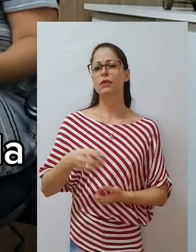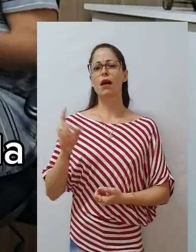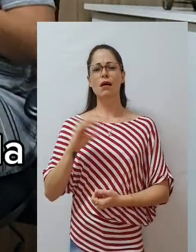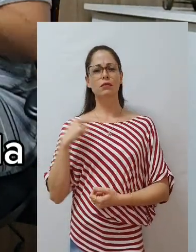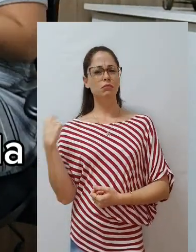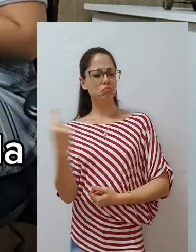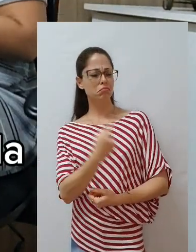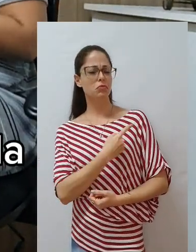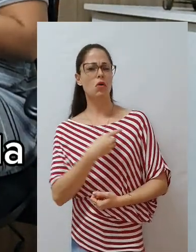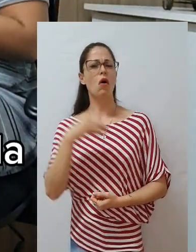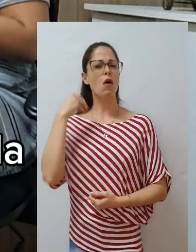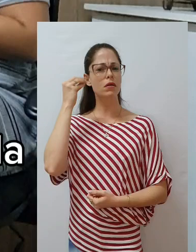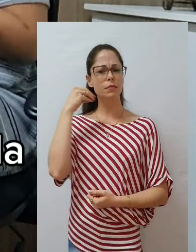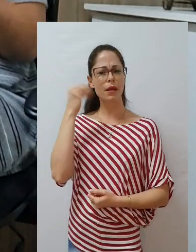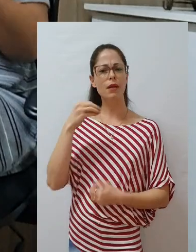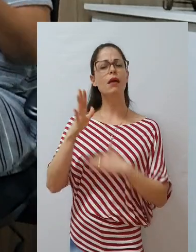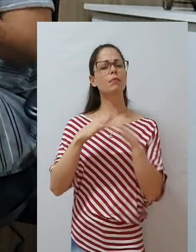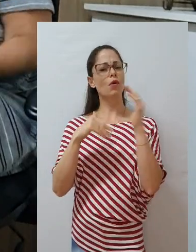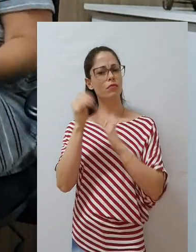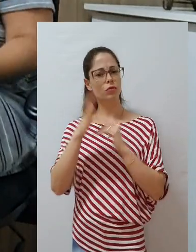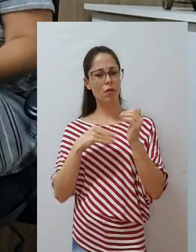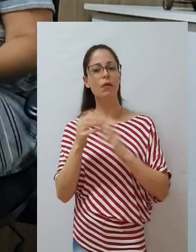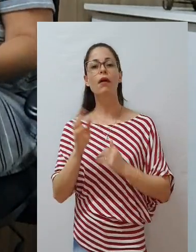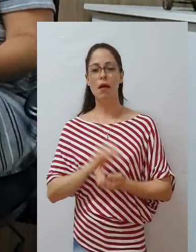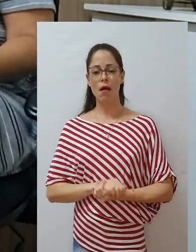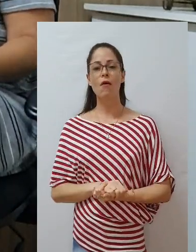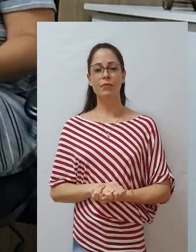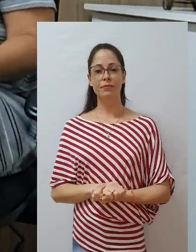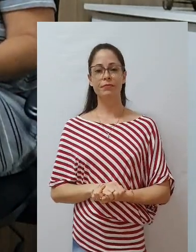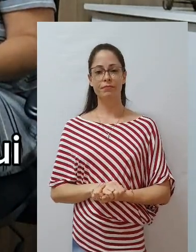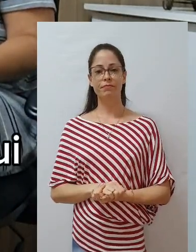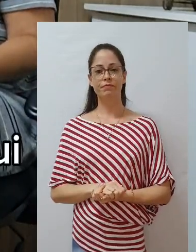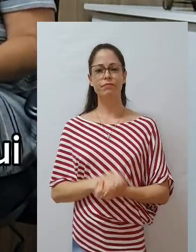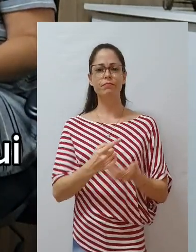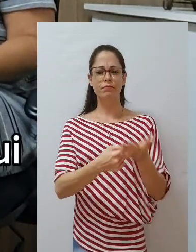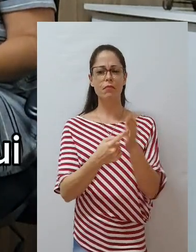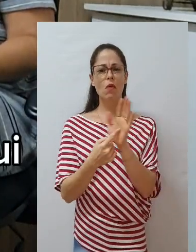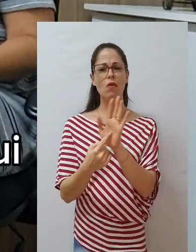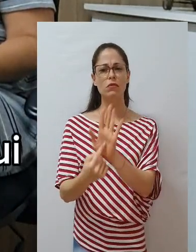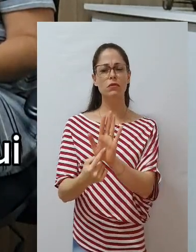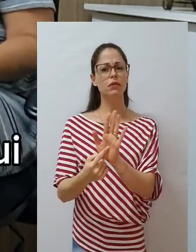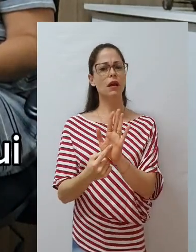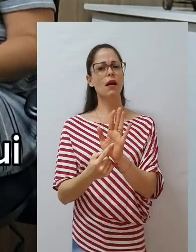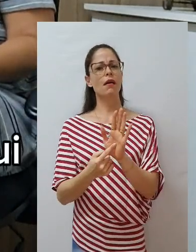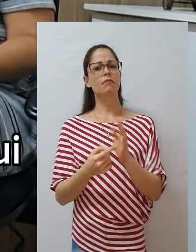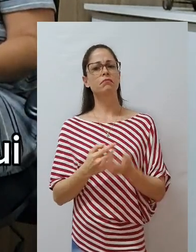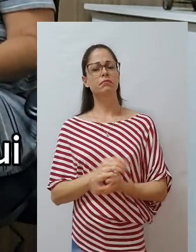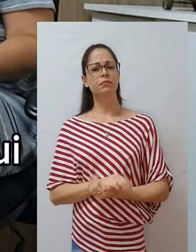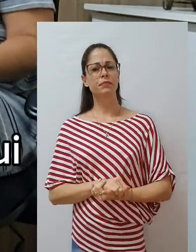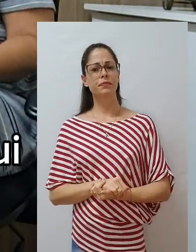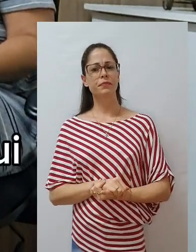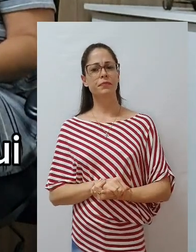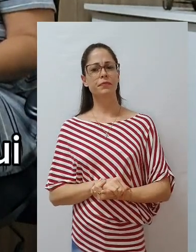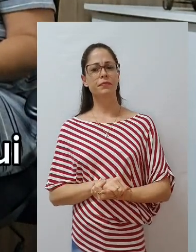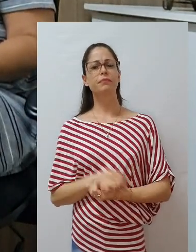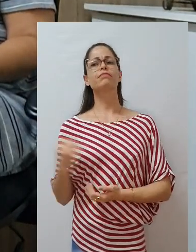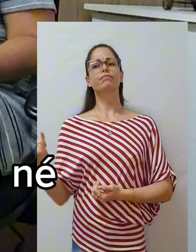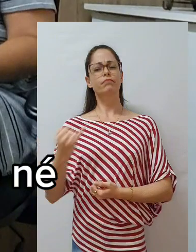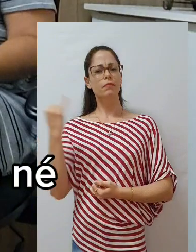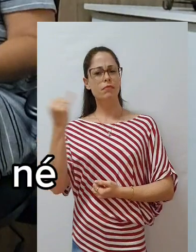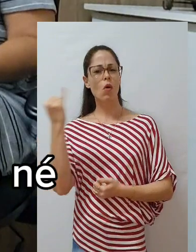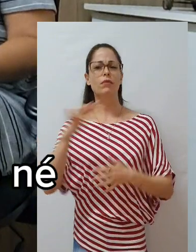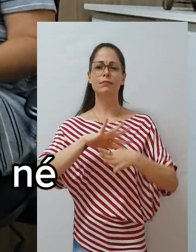vai contar um pouquinho da nossa experiência profissional, né? E aí a gente vai compartilhando aqui algumas